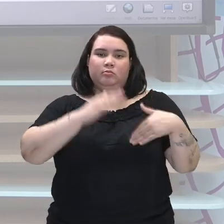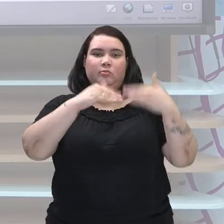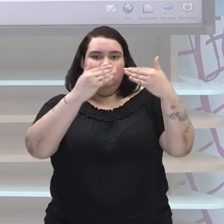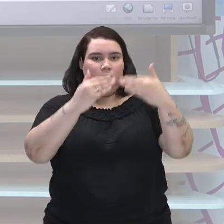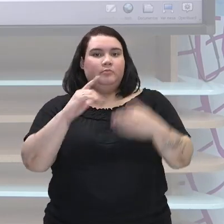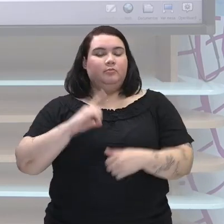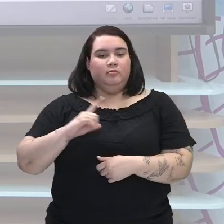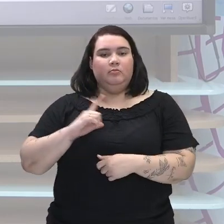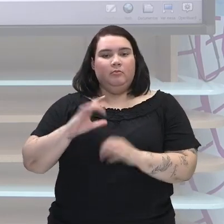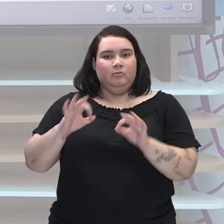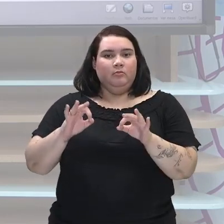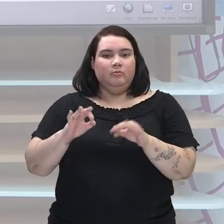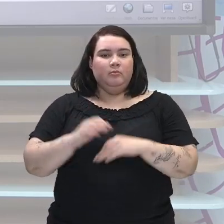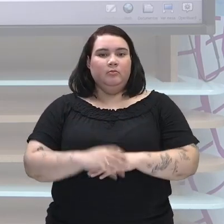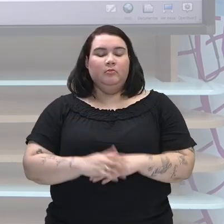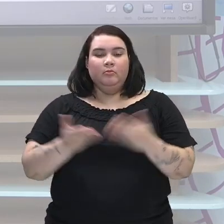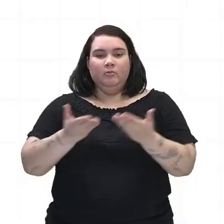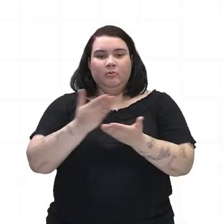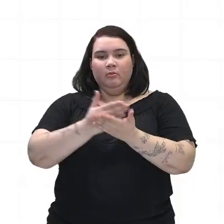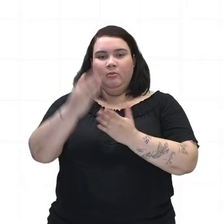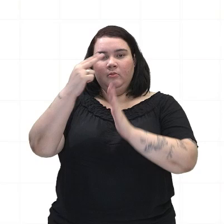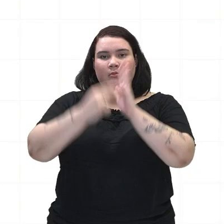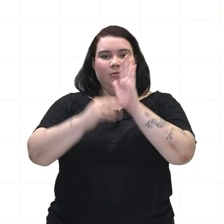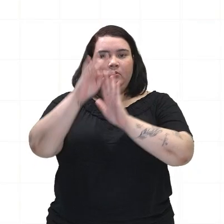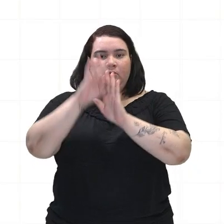os outros. E assim, vamos ao texto.